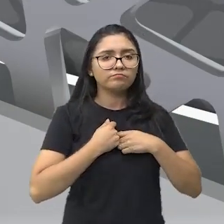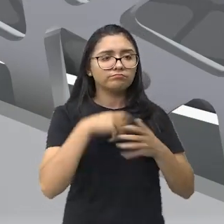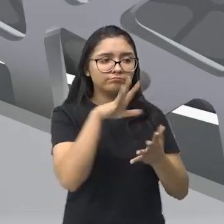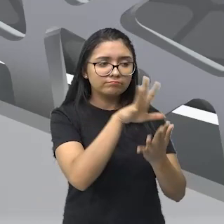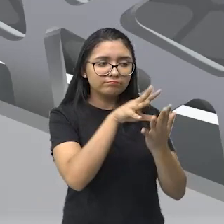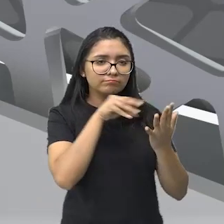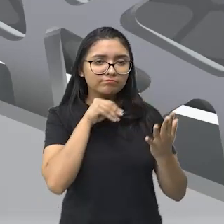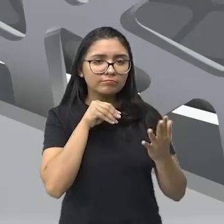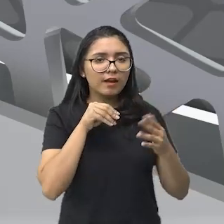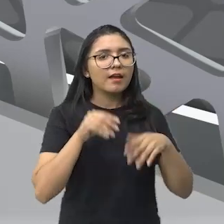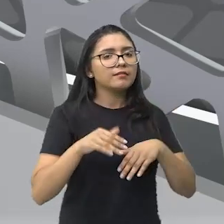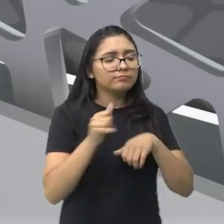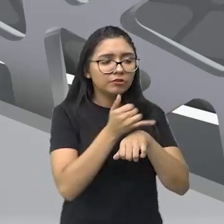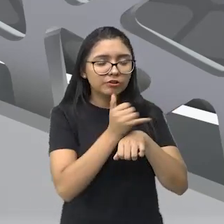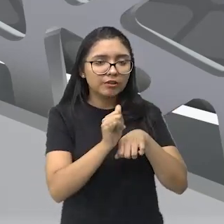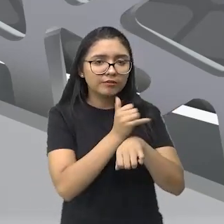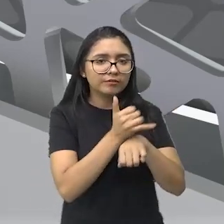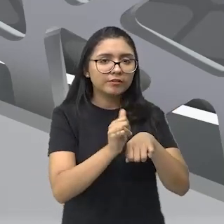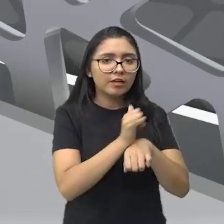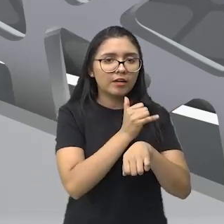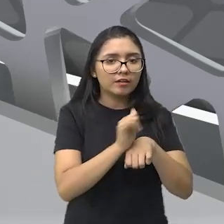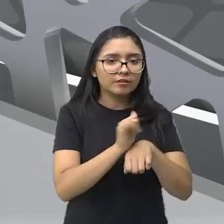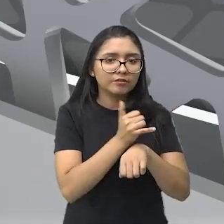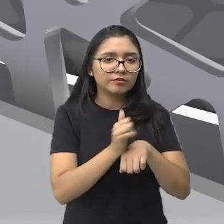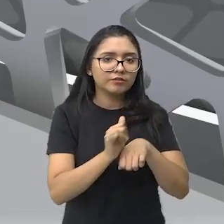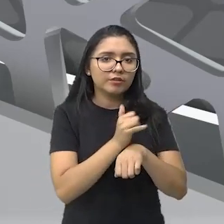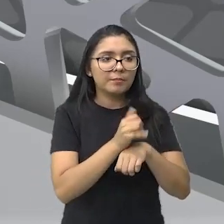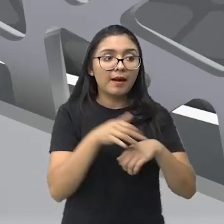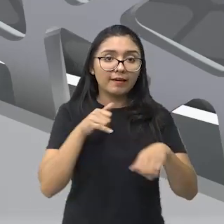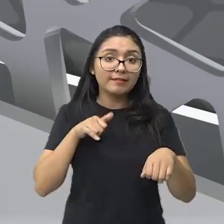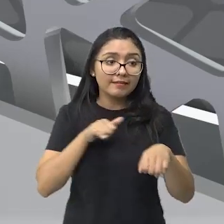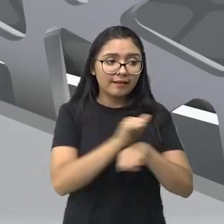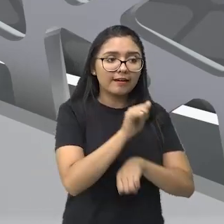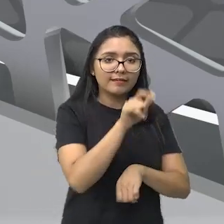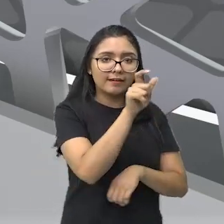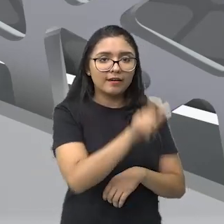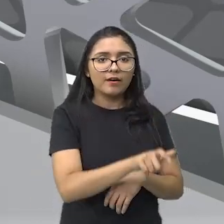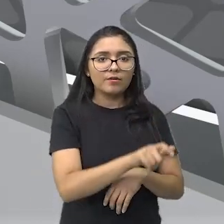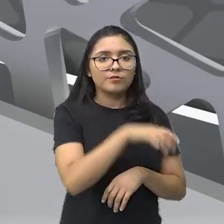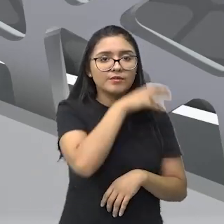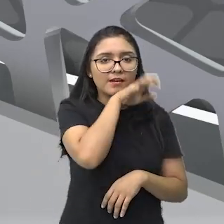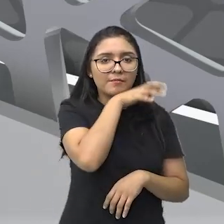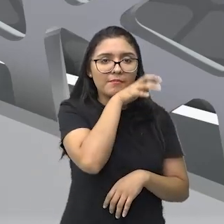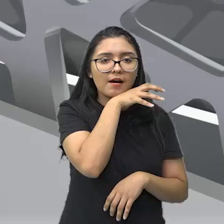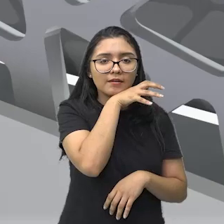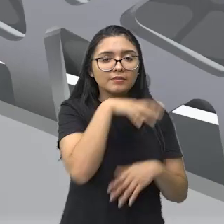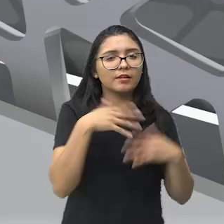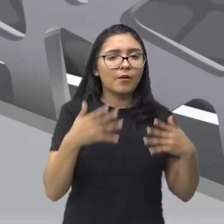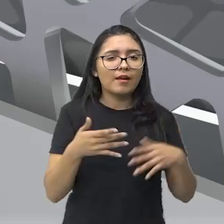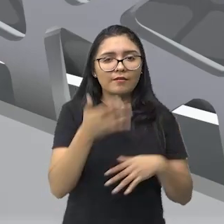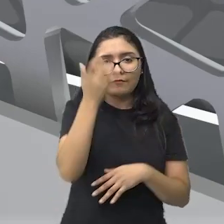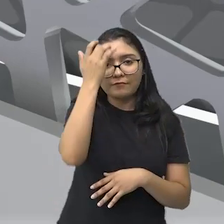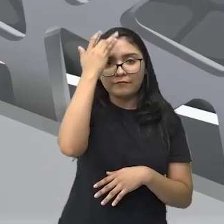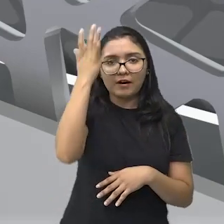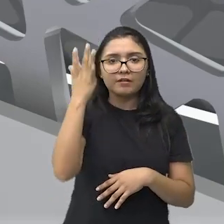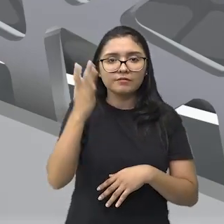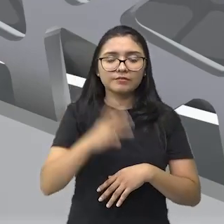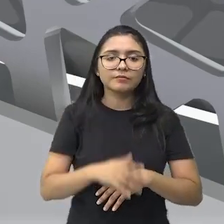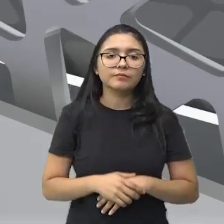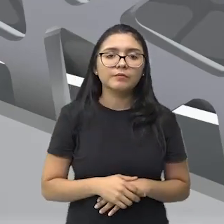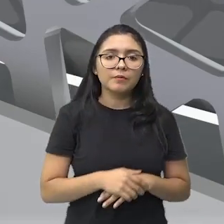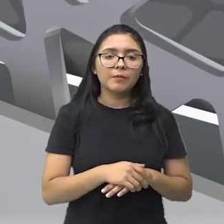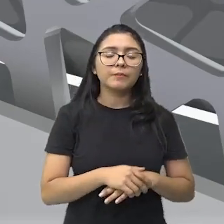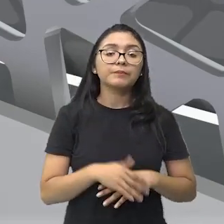da manada. Ele convencia aquela manada que ele era um animal também igual a eles. E aí era mais fácil capturá-lo.